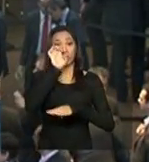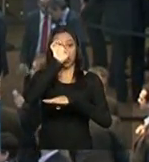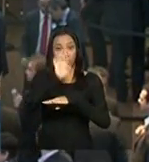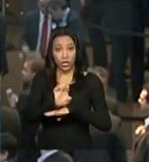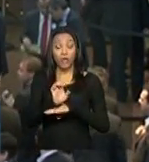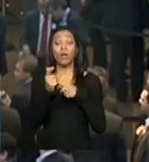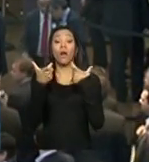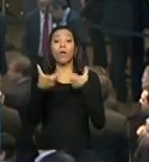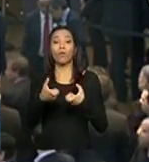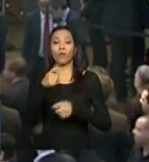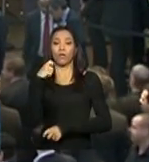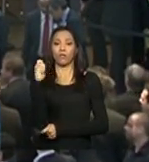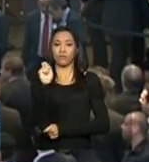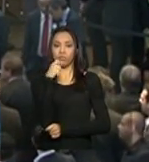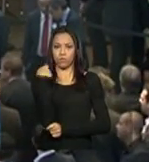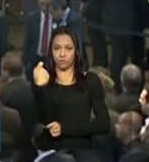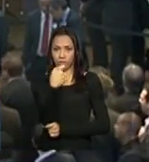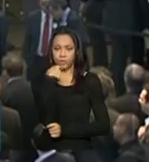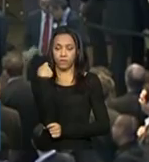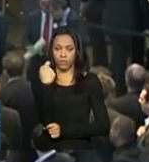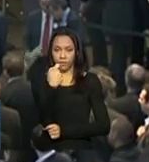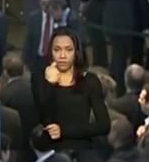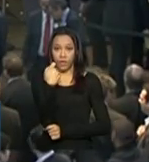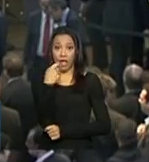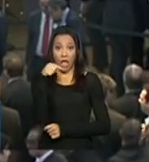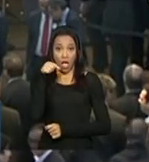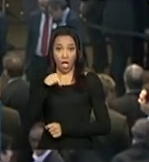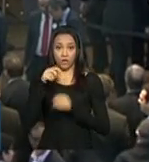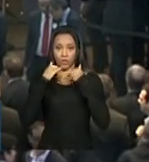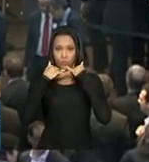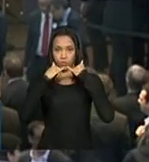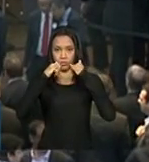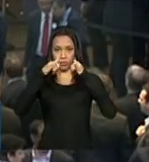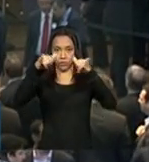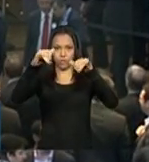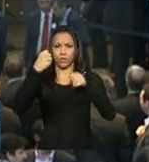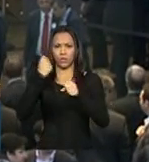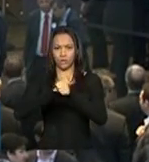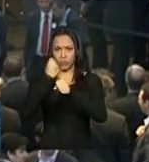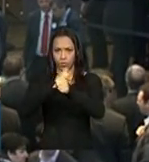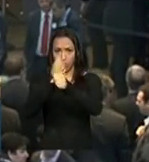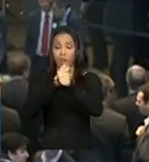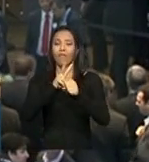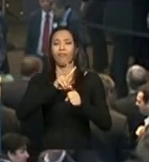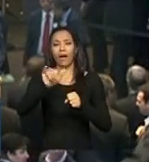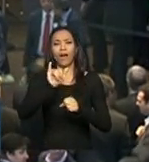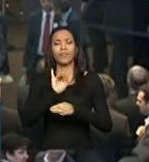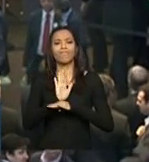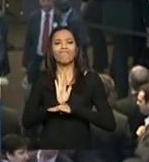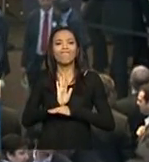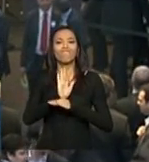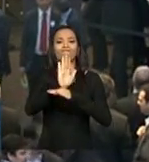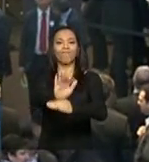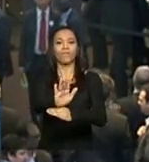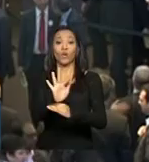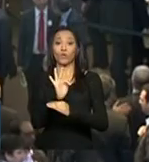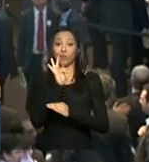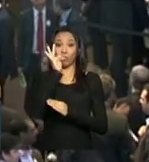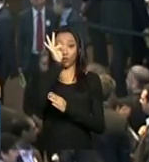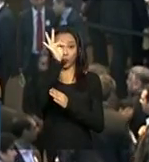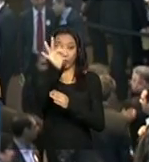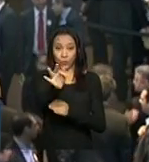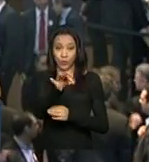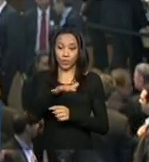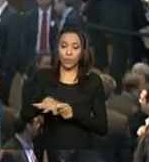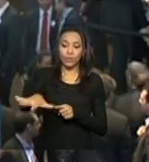do Rio Grande do Sul. Essas linhas de transmissão vão viabilizar a conexão de futuros parques